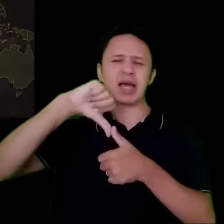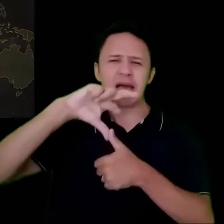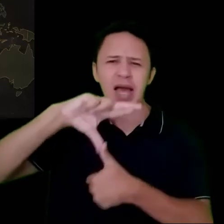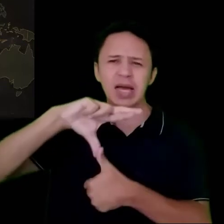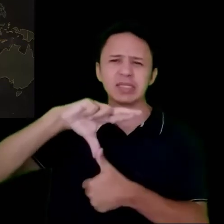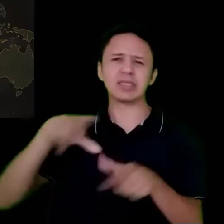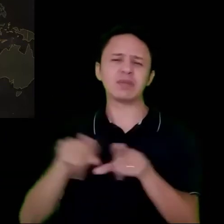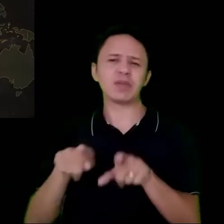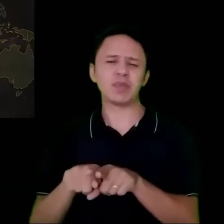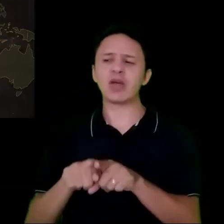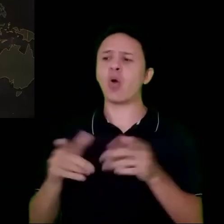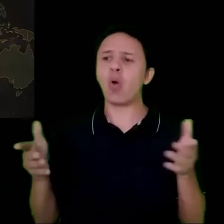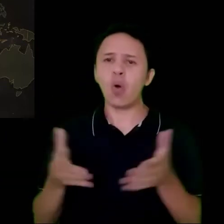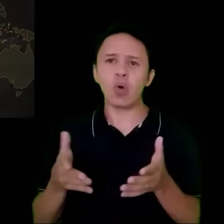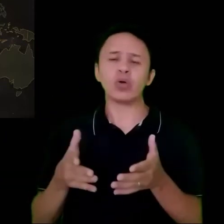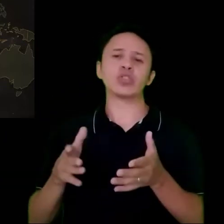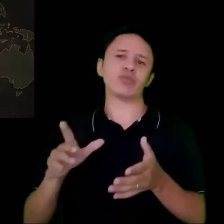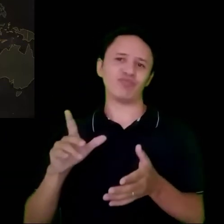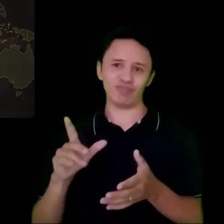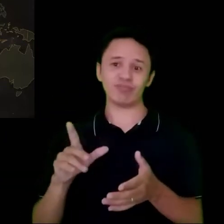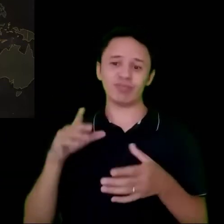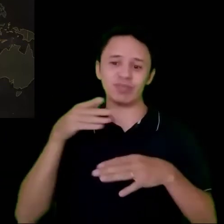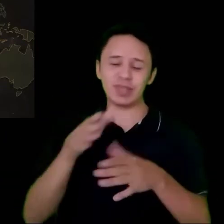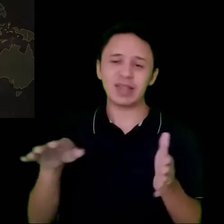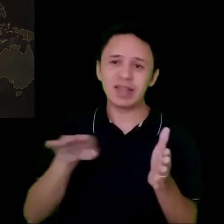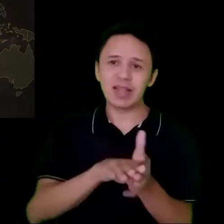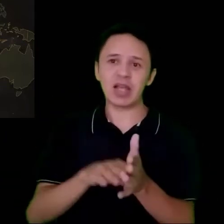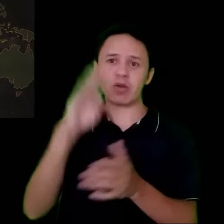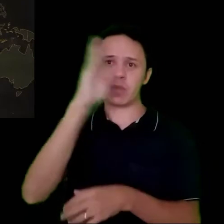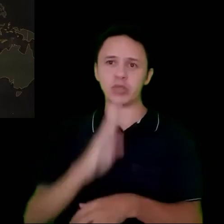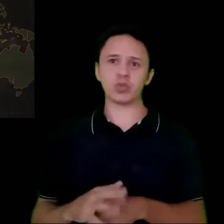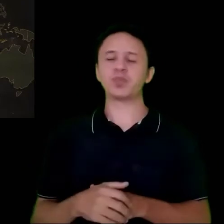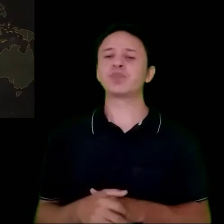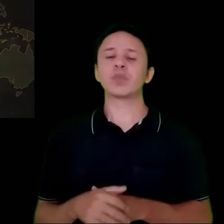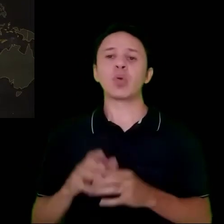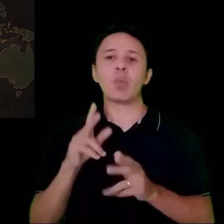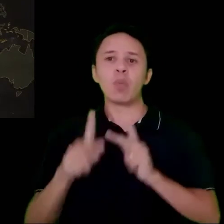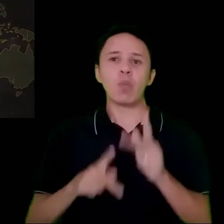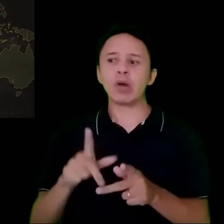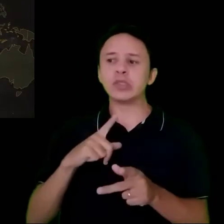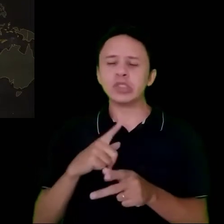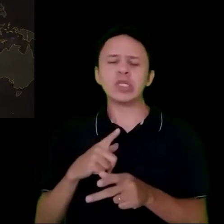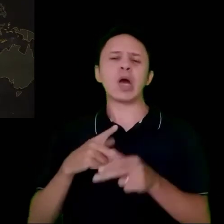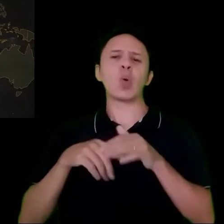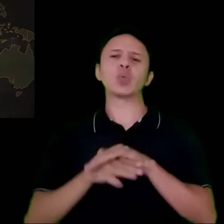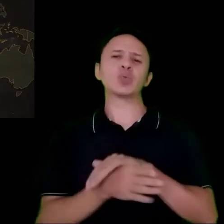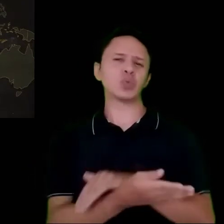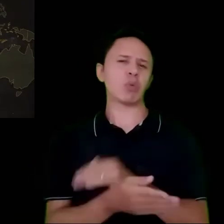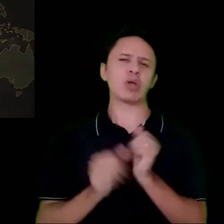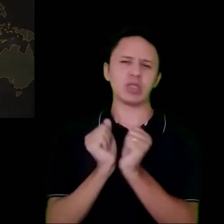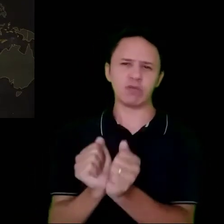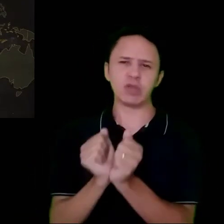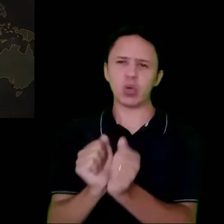Comanche e os Tupinambá, onde hoje é o Brasil. Sociedades chinesas, nórdicas, mongóis e japonesas também tinham o costume da